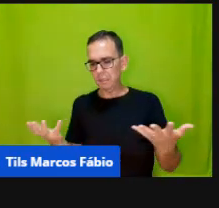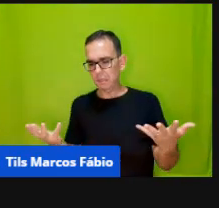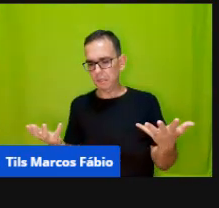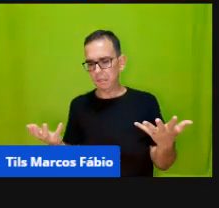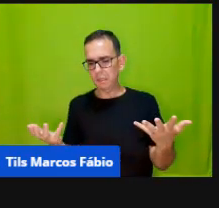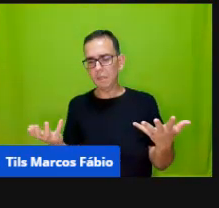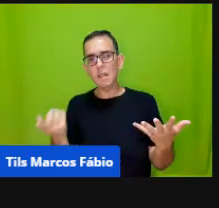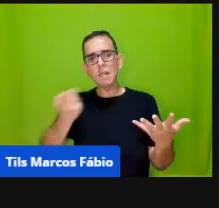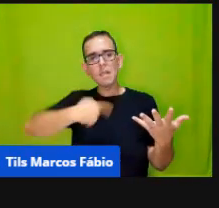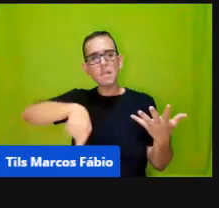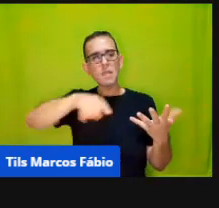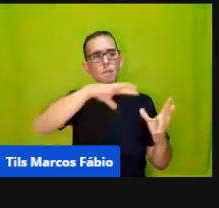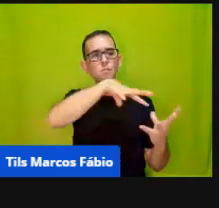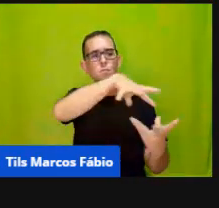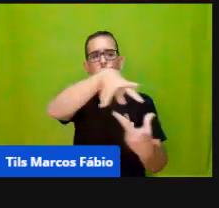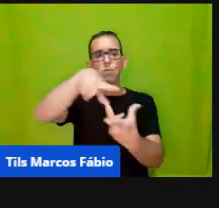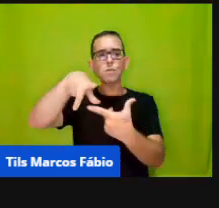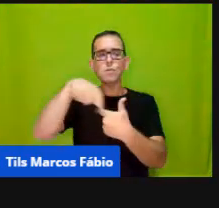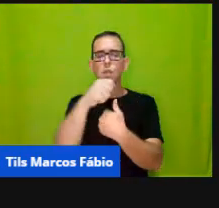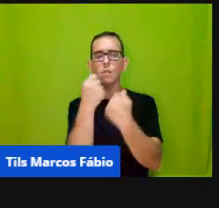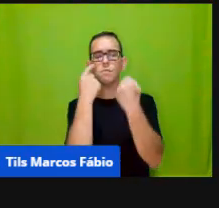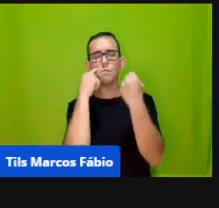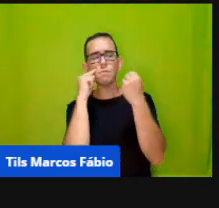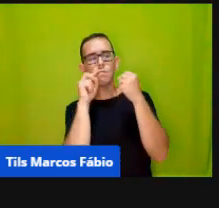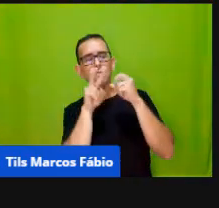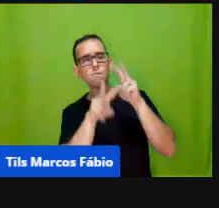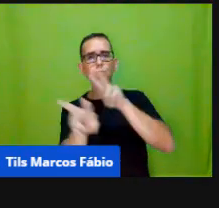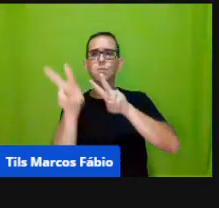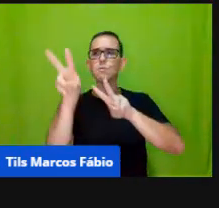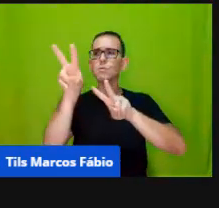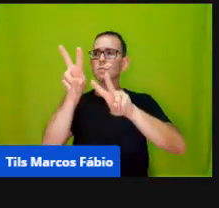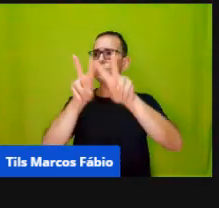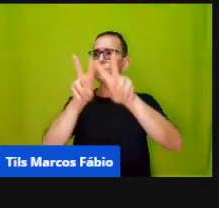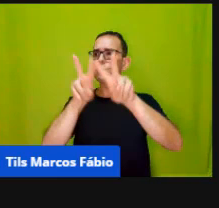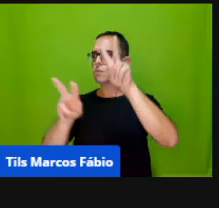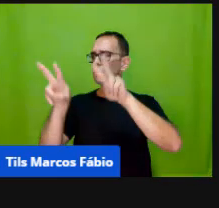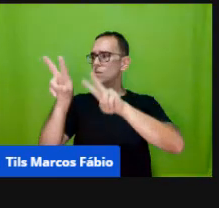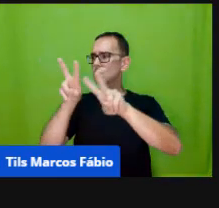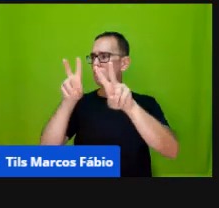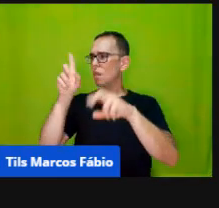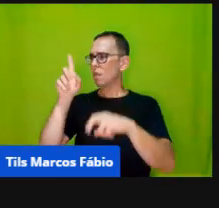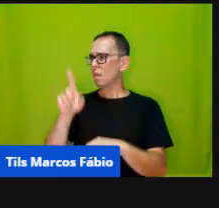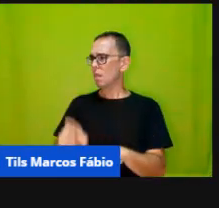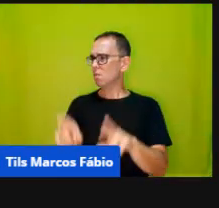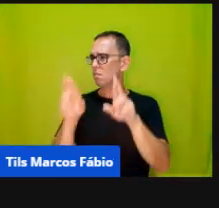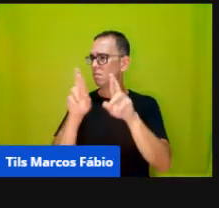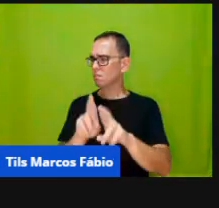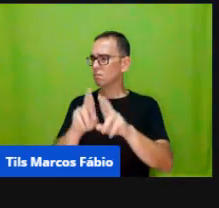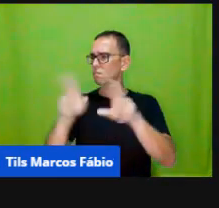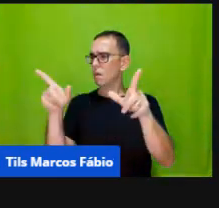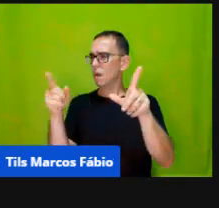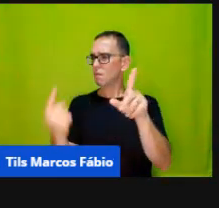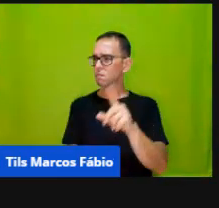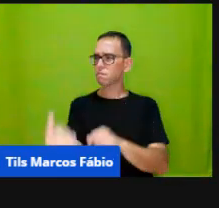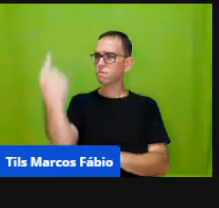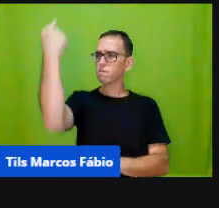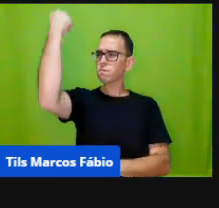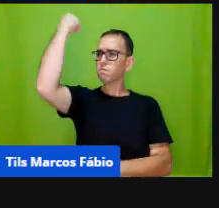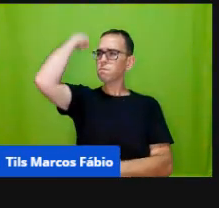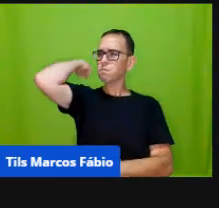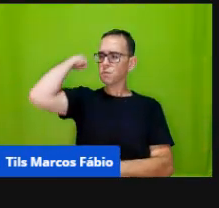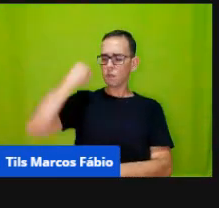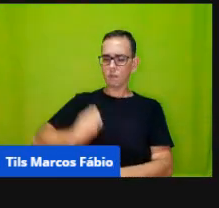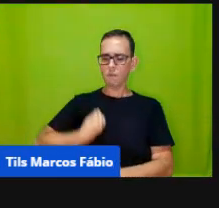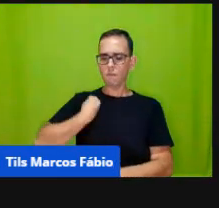nesse universo, nesse cenário que a gente tem hoje na REM, que é um pouco diferente daquele cenário que a gente vivia lá